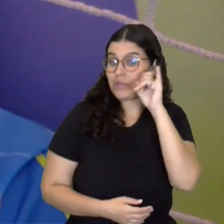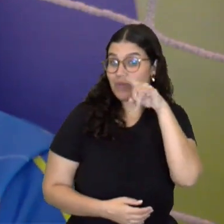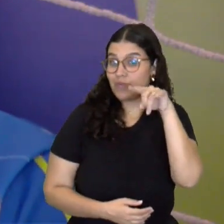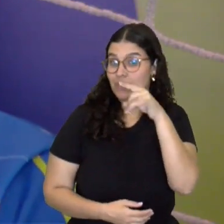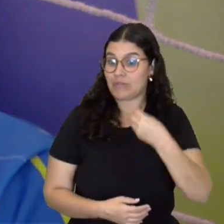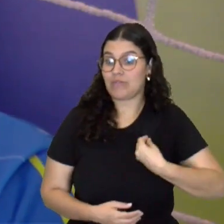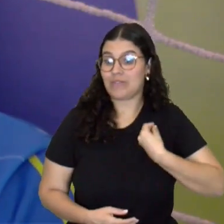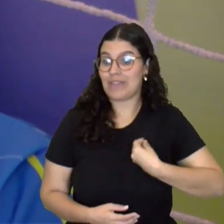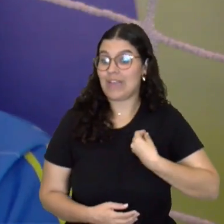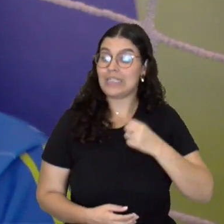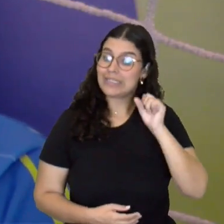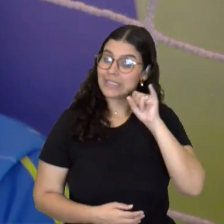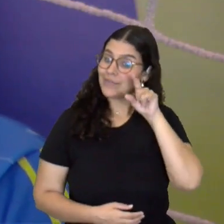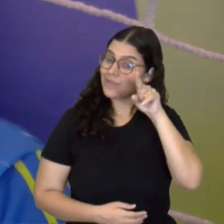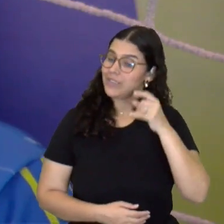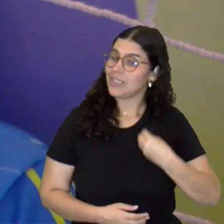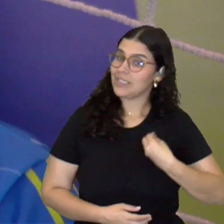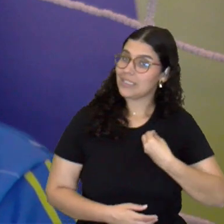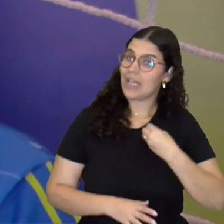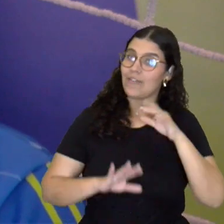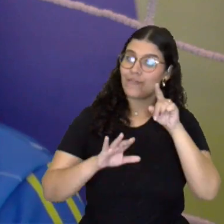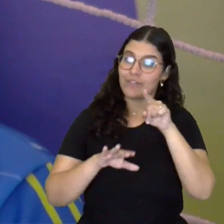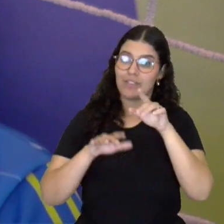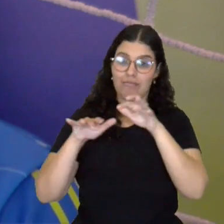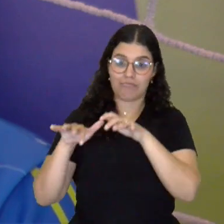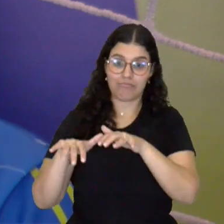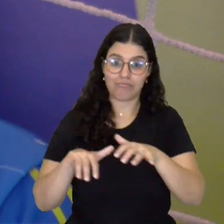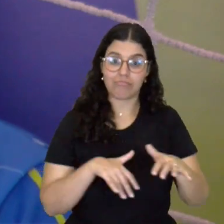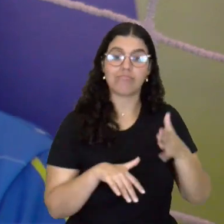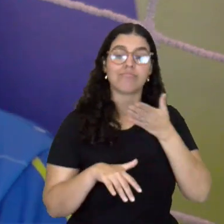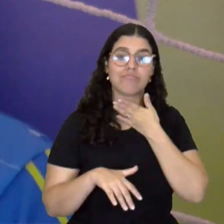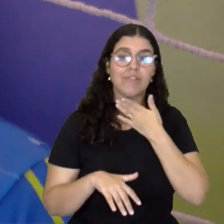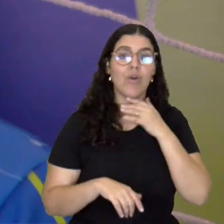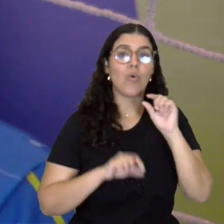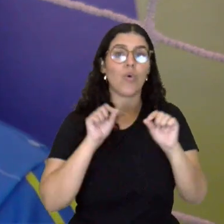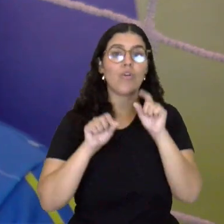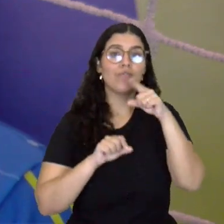já vai comentando aí o que foi que você viu amanhã, tá certo?